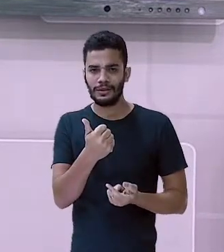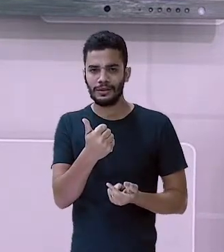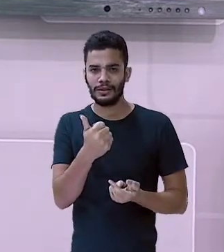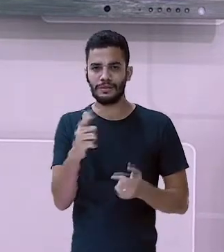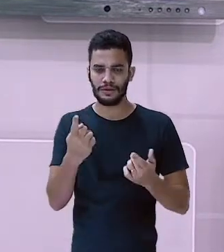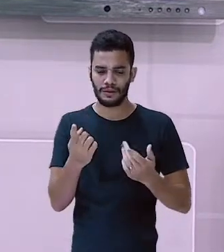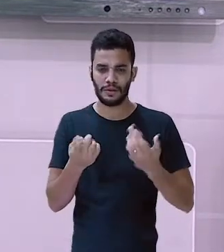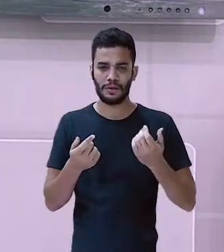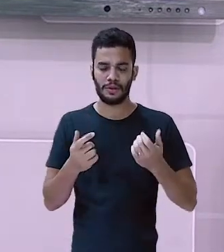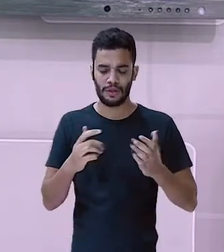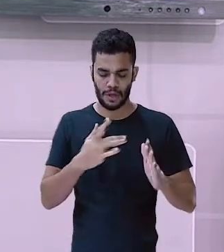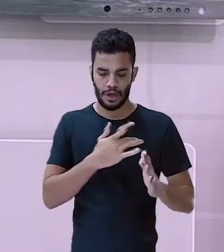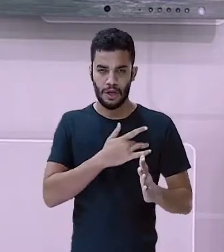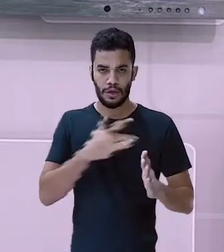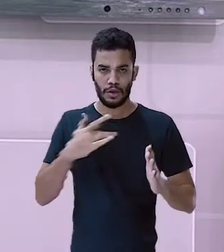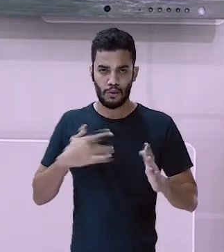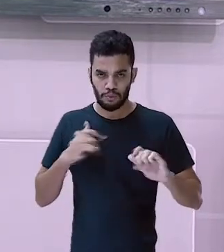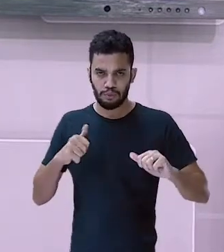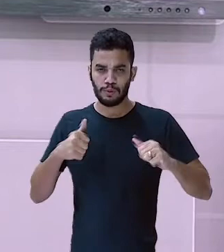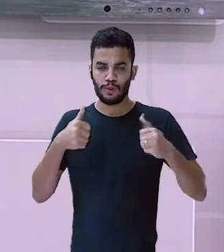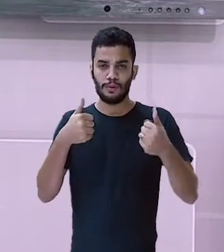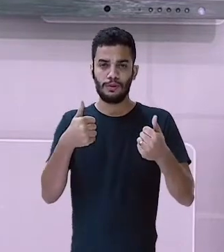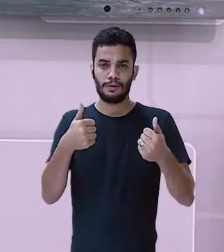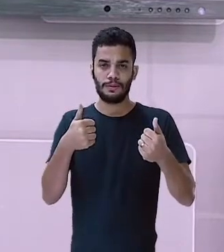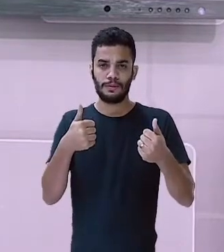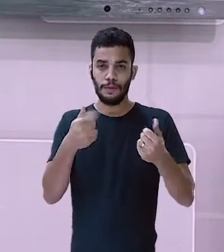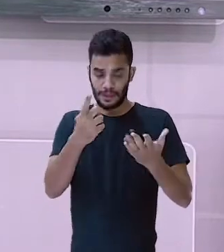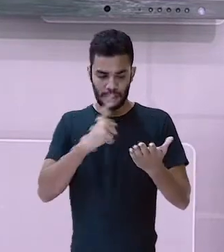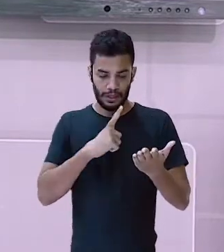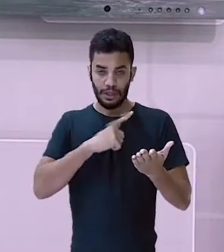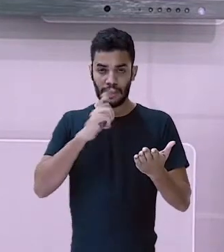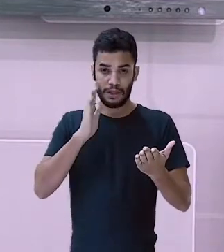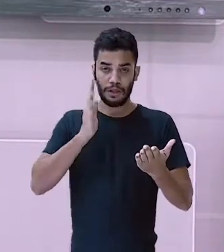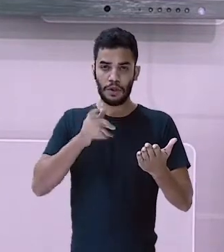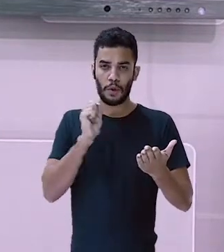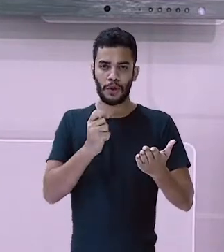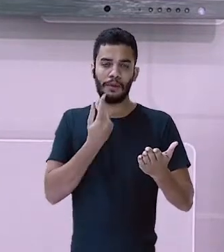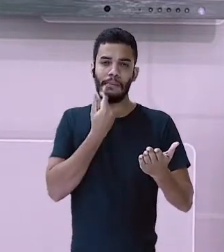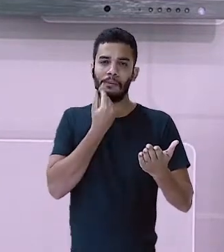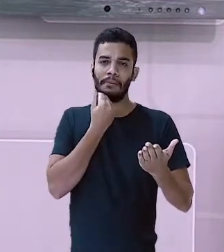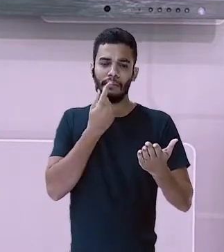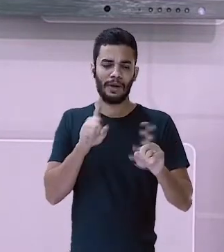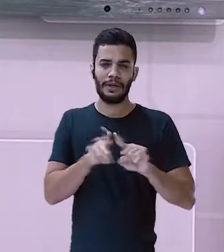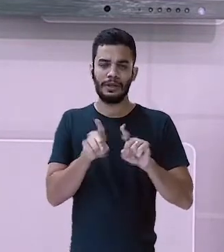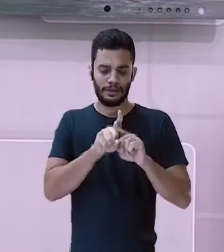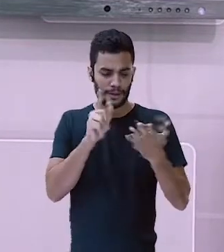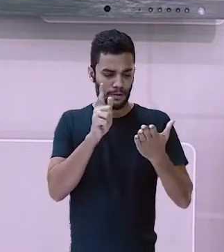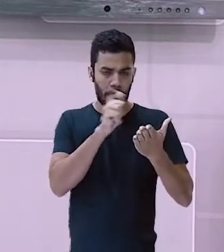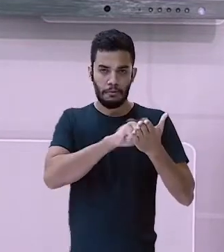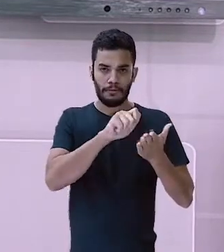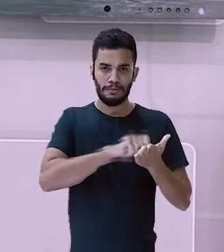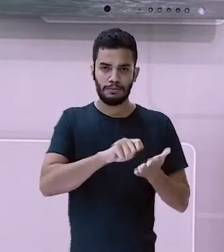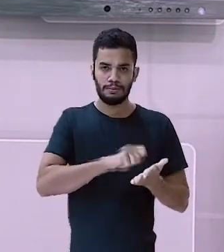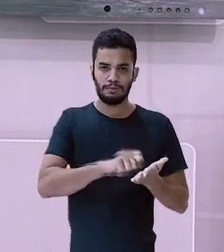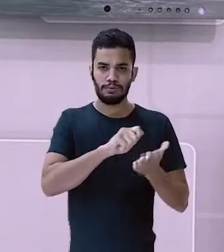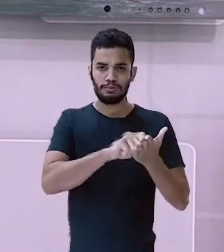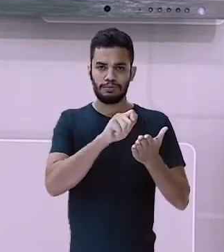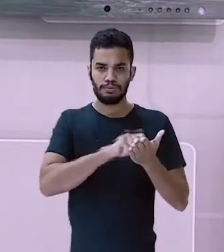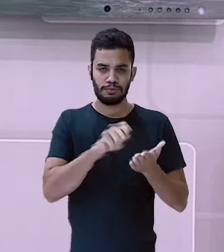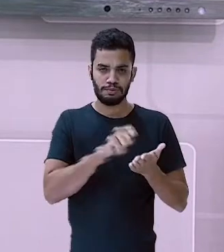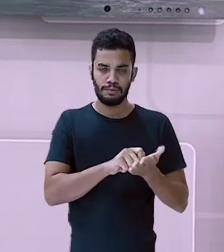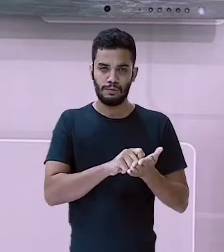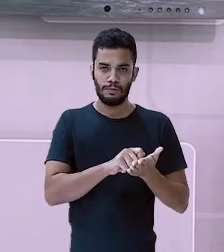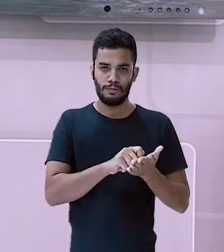já esteja aí com o seu material para fazer as anotações e atento, preparado para